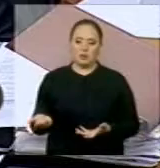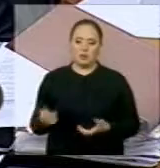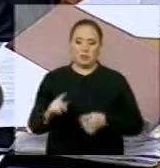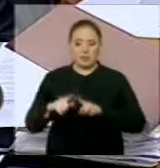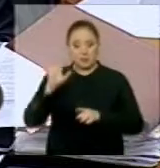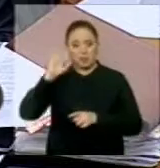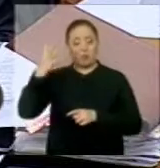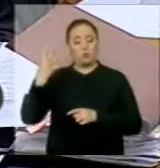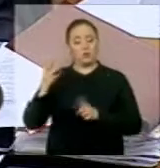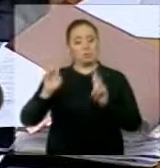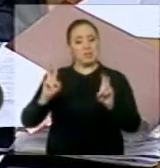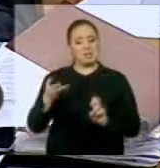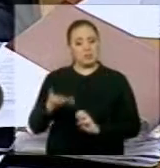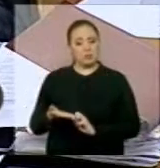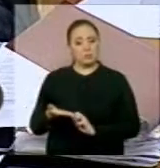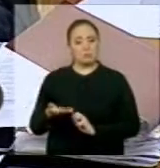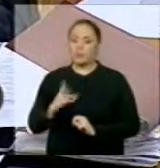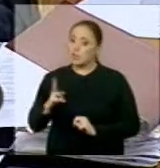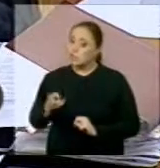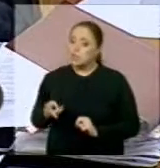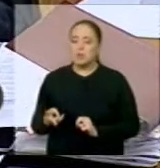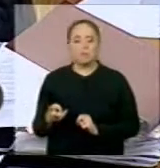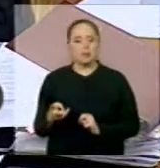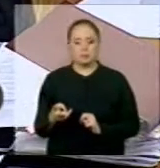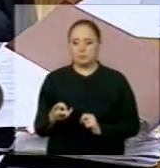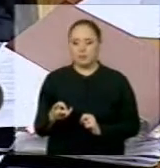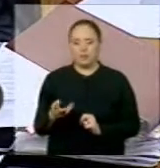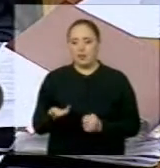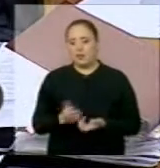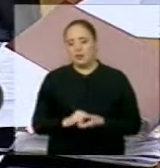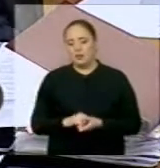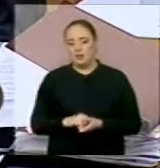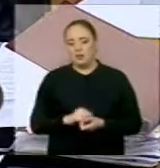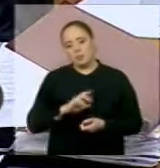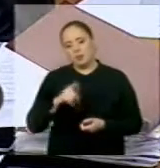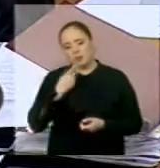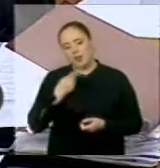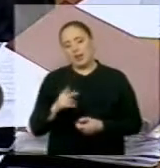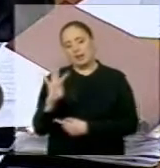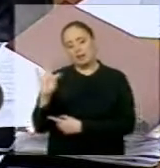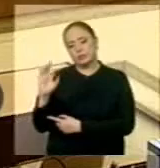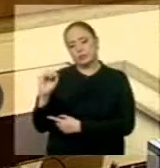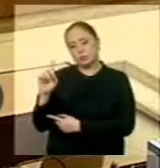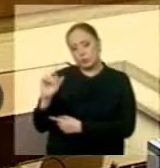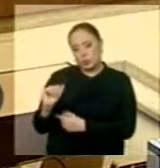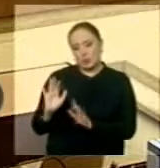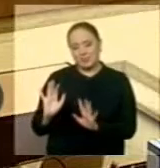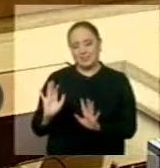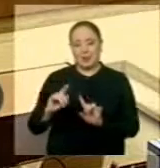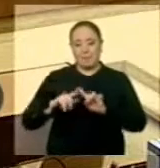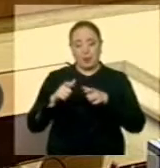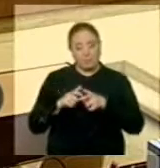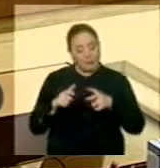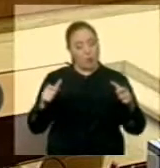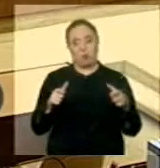resolvia a questão. E toda vez, e para não dizer toda, para não generalizar, ou na maioria